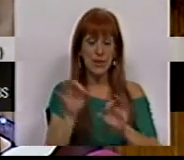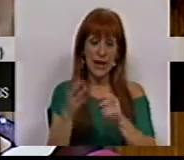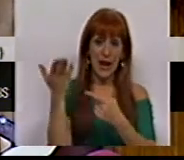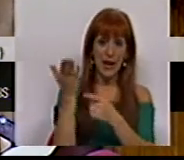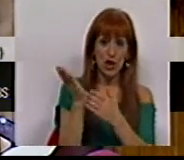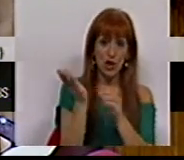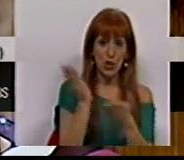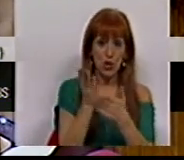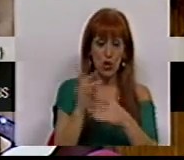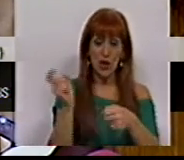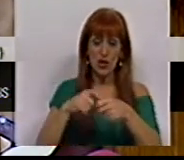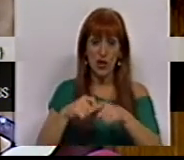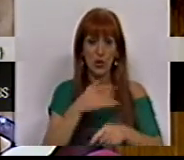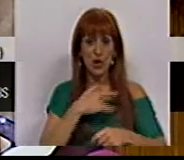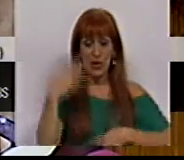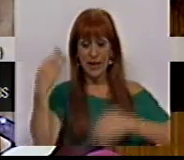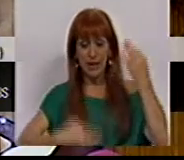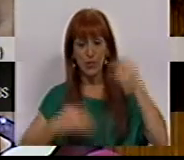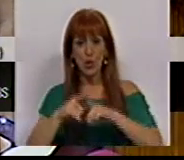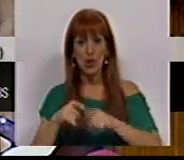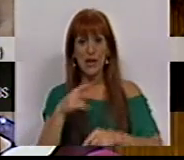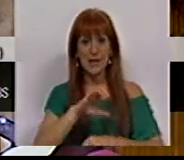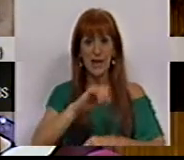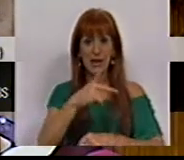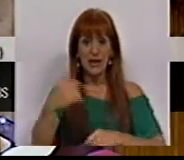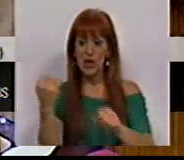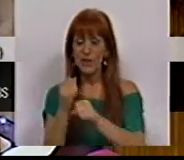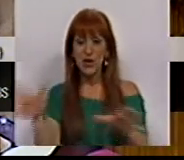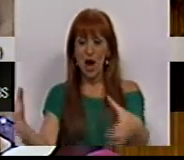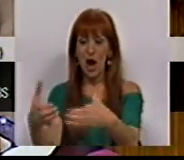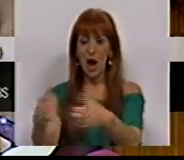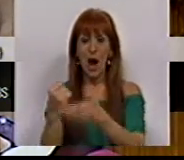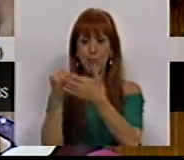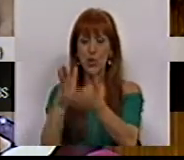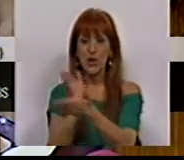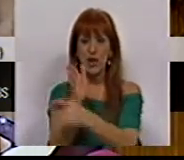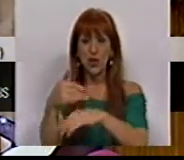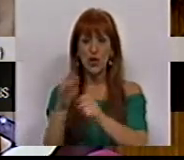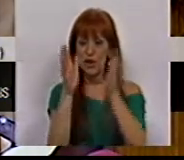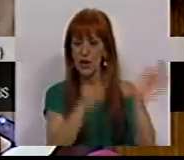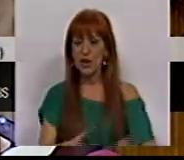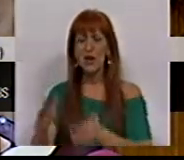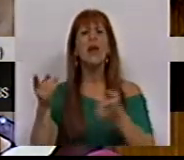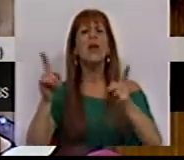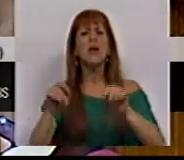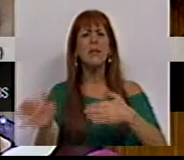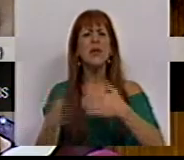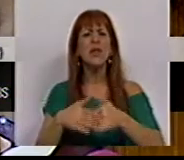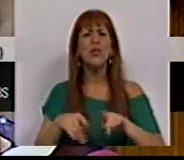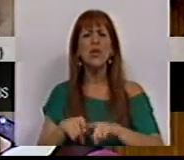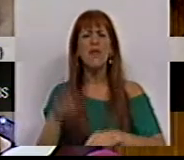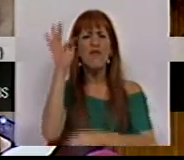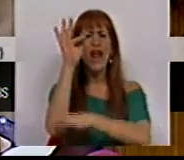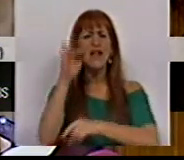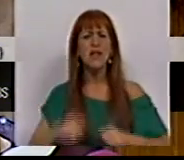escolas, extensões de saúde, tribunais, CTTs, serviços concentrados de apoio aos setores produtivos e até extinguiram